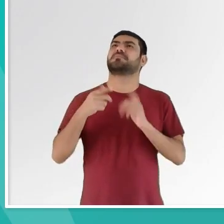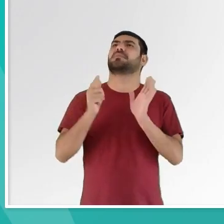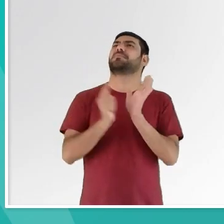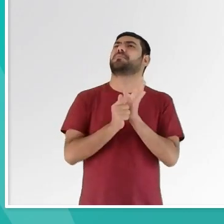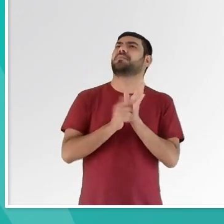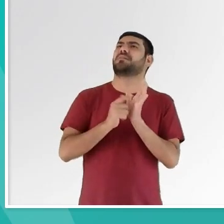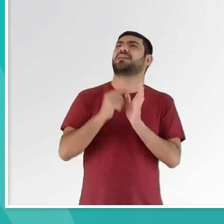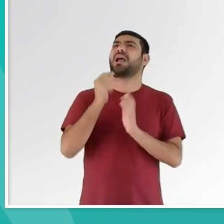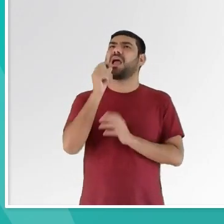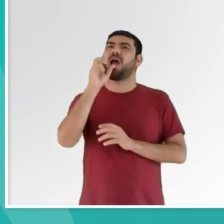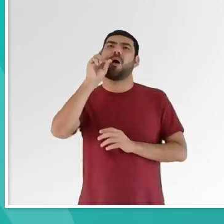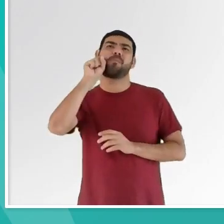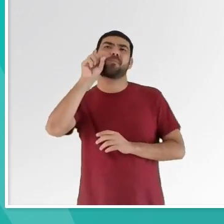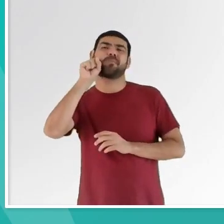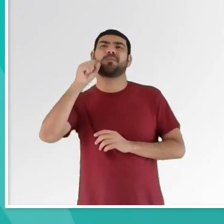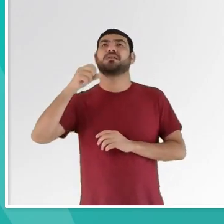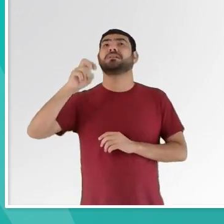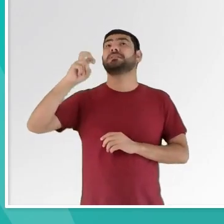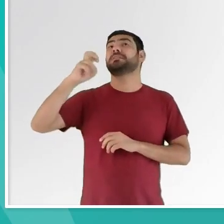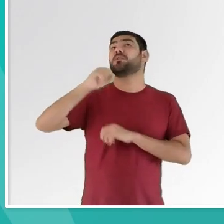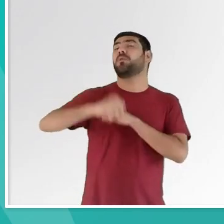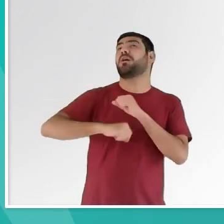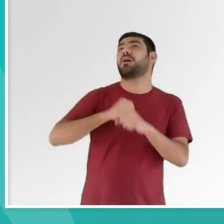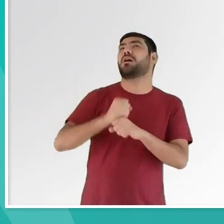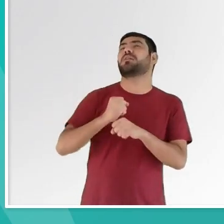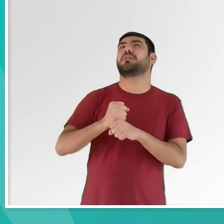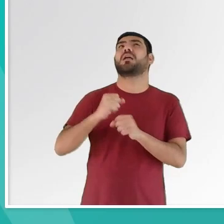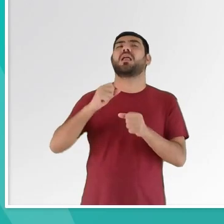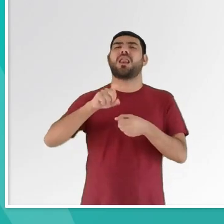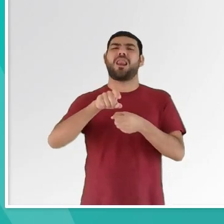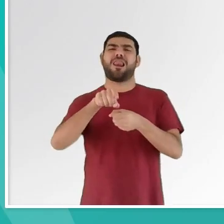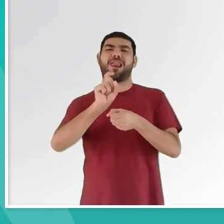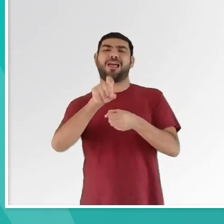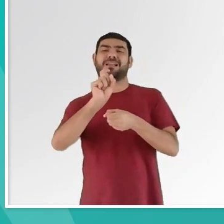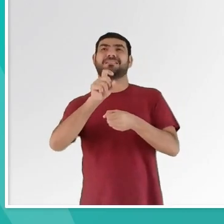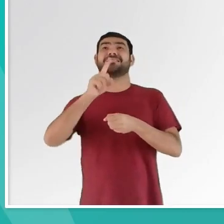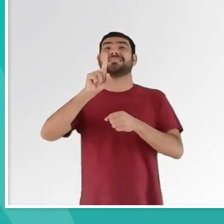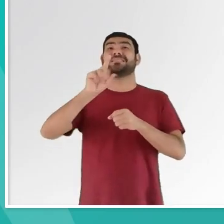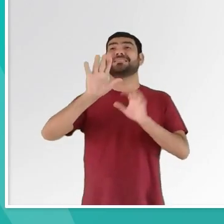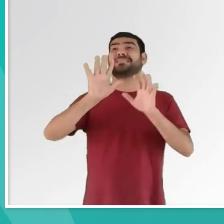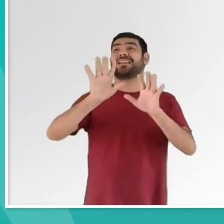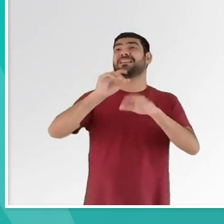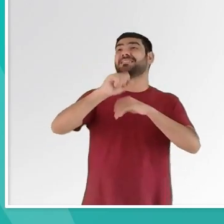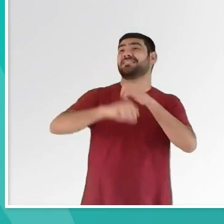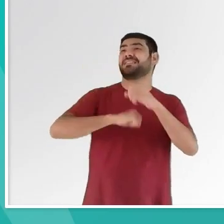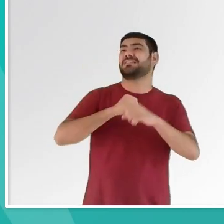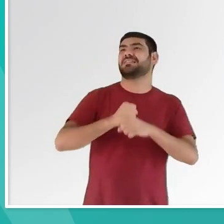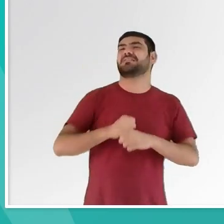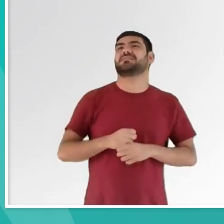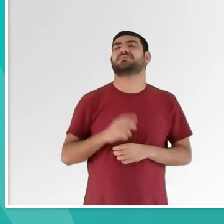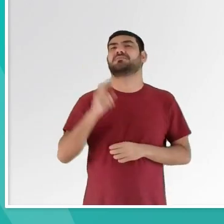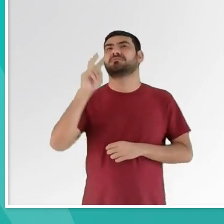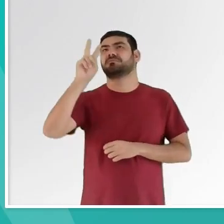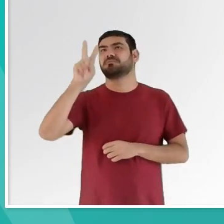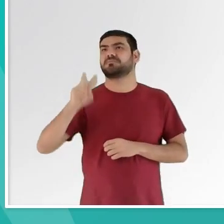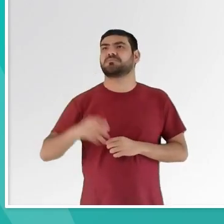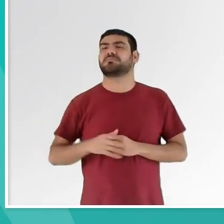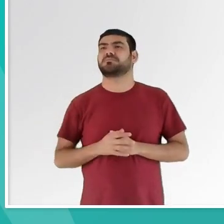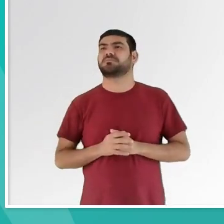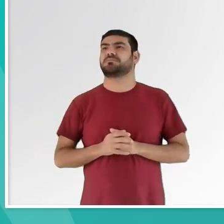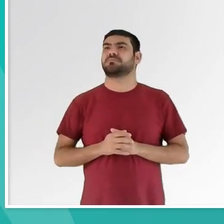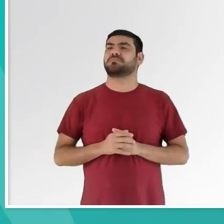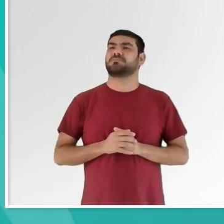Chiclete, 5 anos. Latas, 10 anos. Couro, 30 anos. Embalagem de plástico